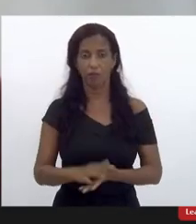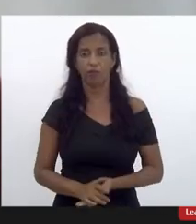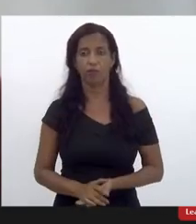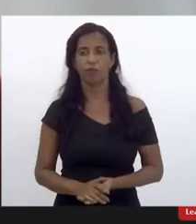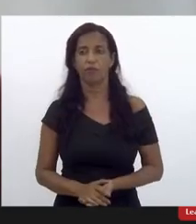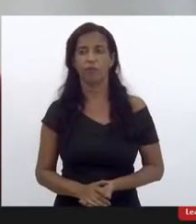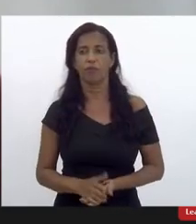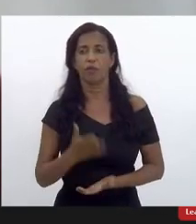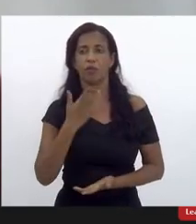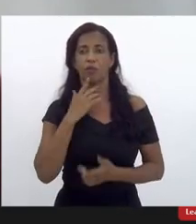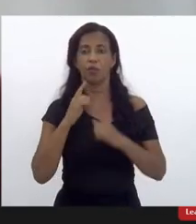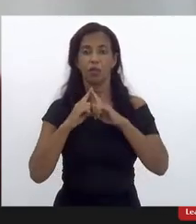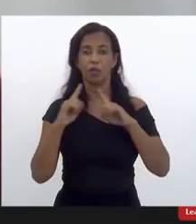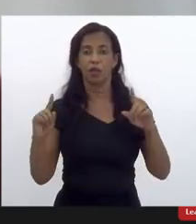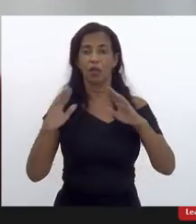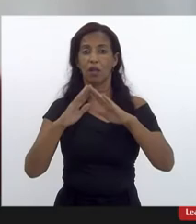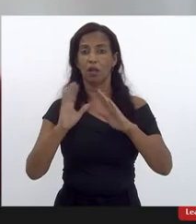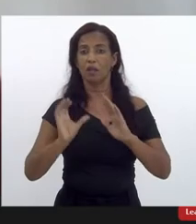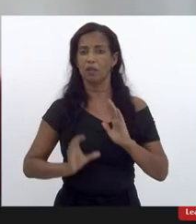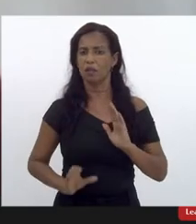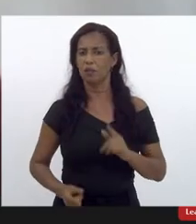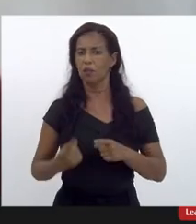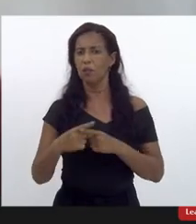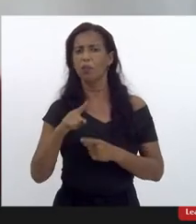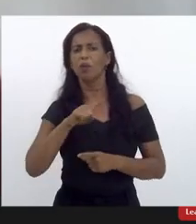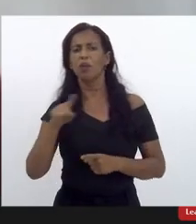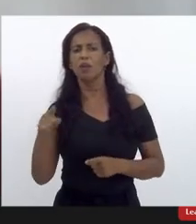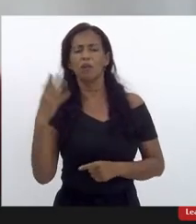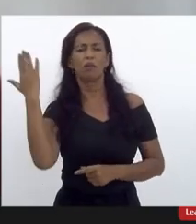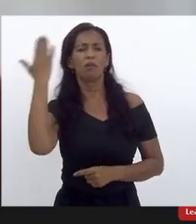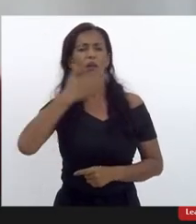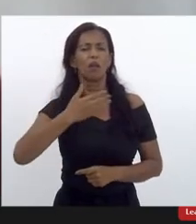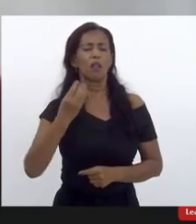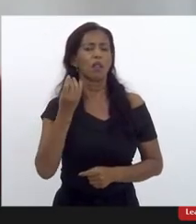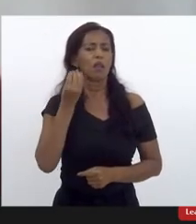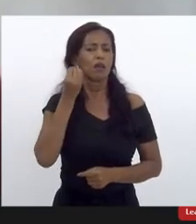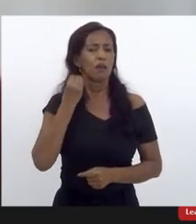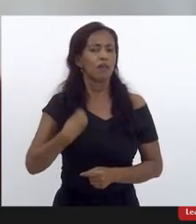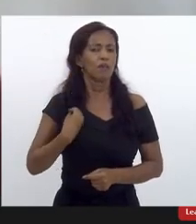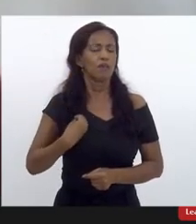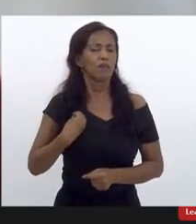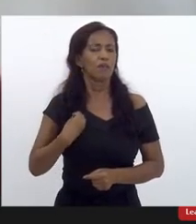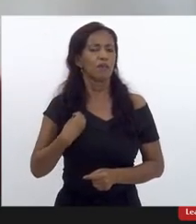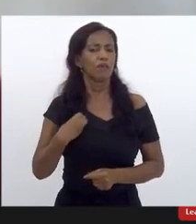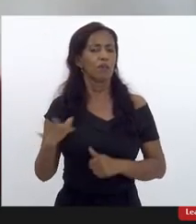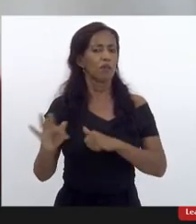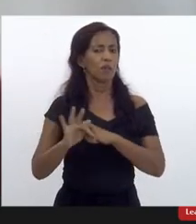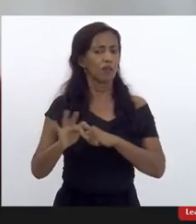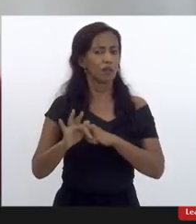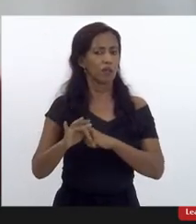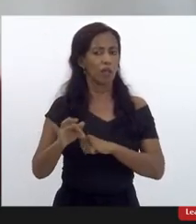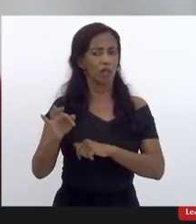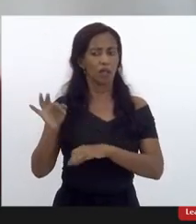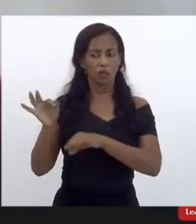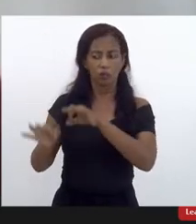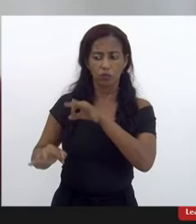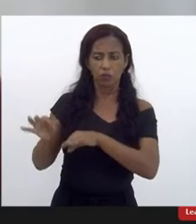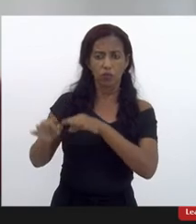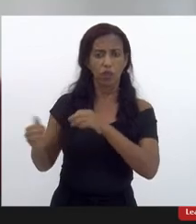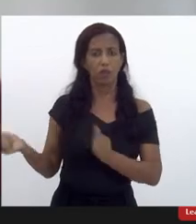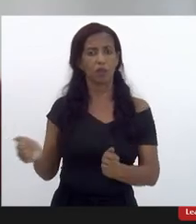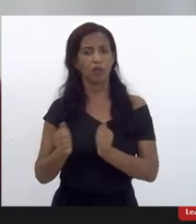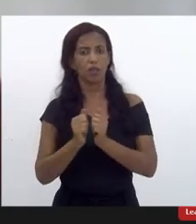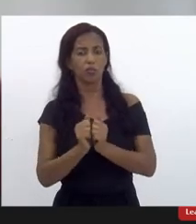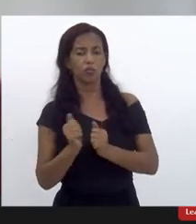até questionar a Casa Civil por que não da presença da FAETEC, que o jurídico da FAETEC gostaria de estar presente para mostrar o nosso apoio às